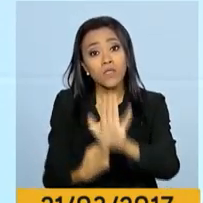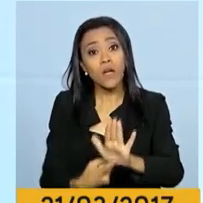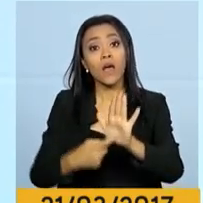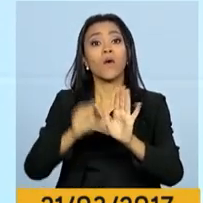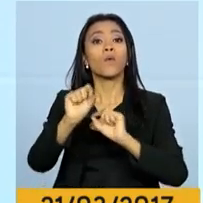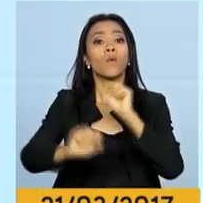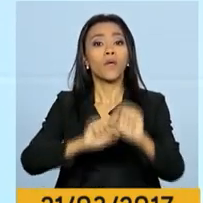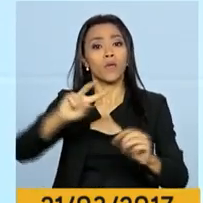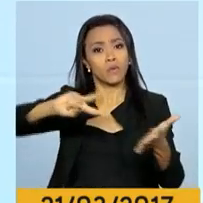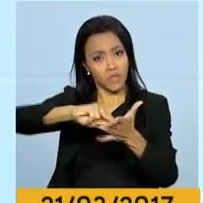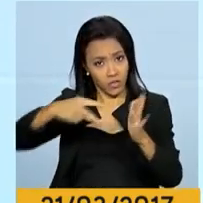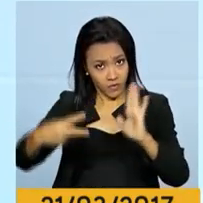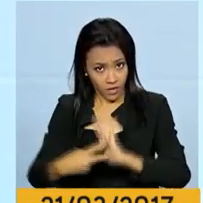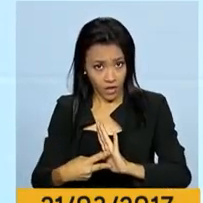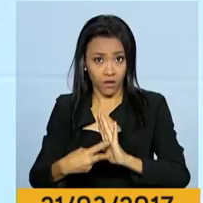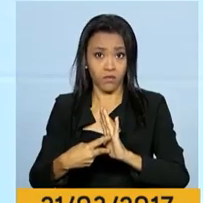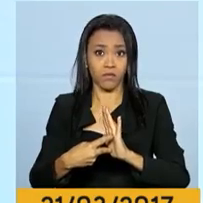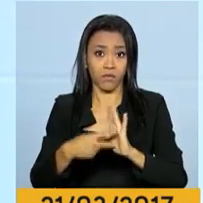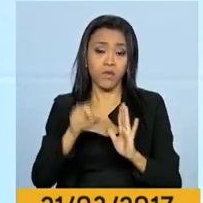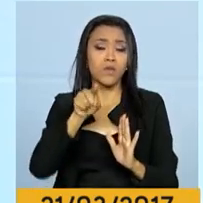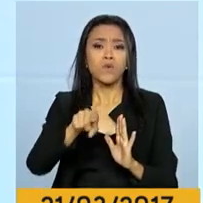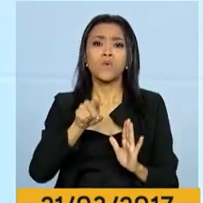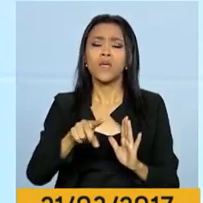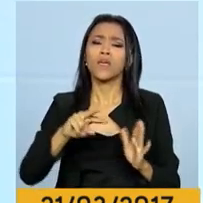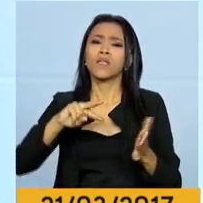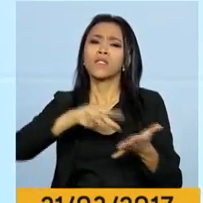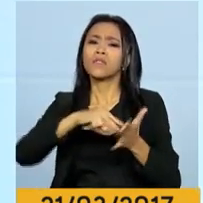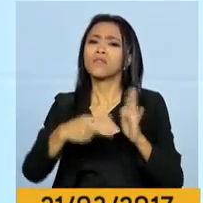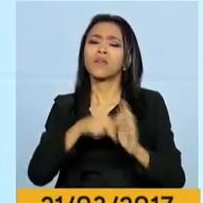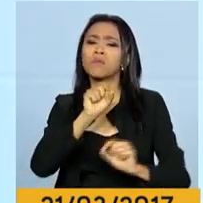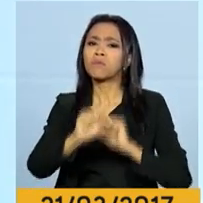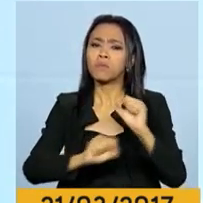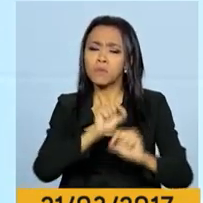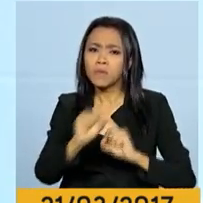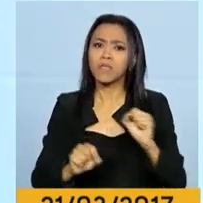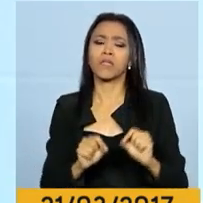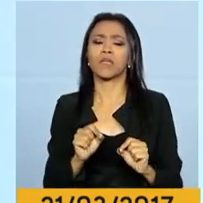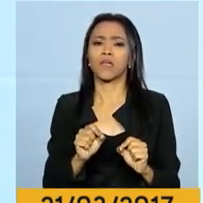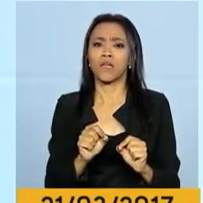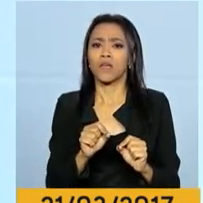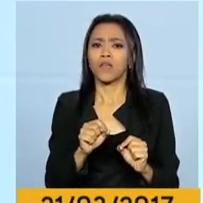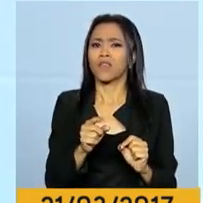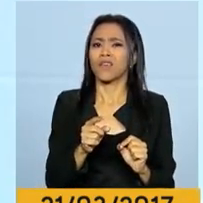insignificância do fato, não é? Insignificância que, devo dizer, também